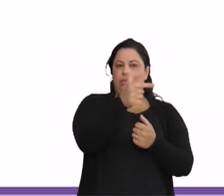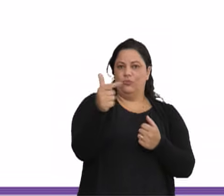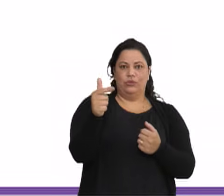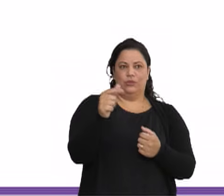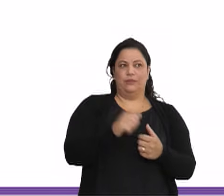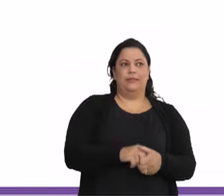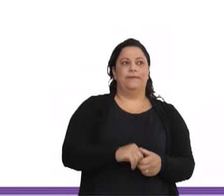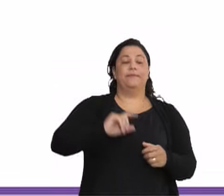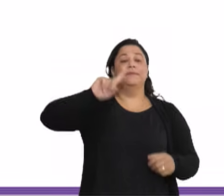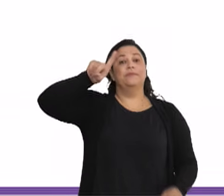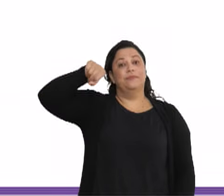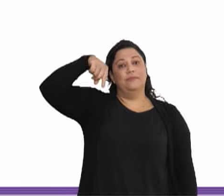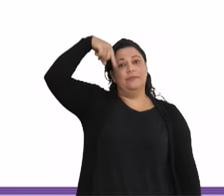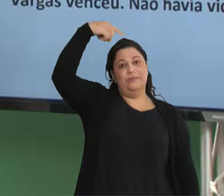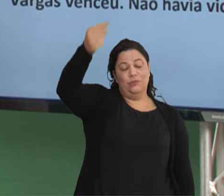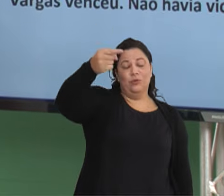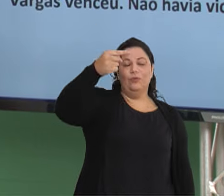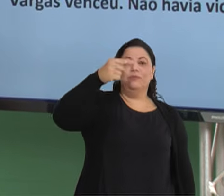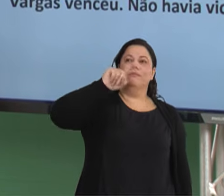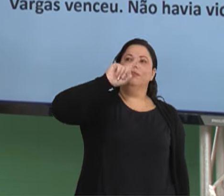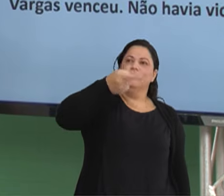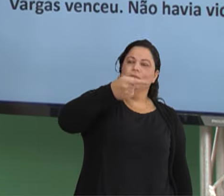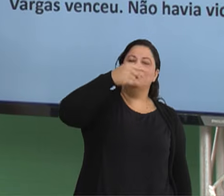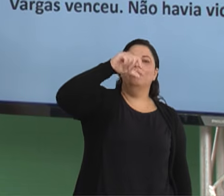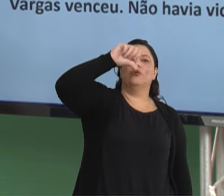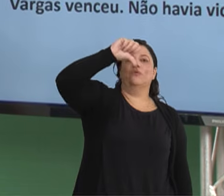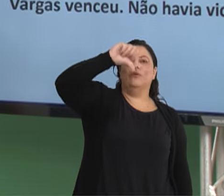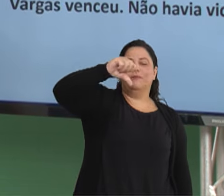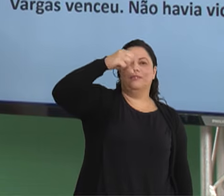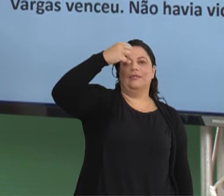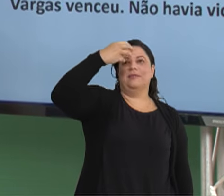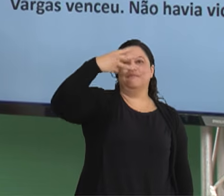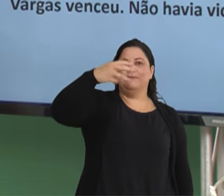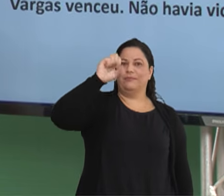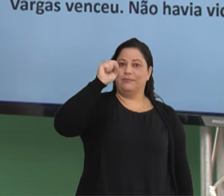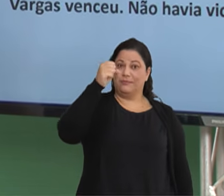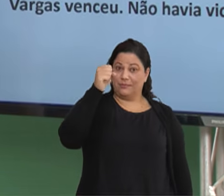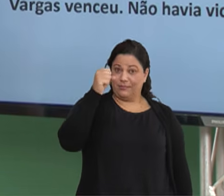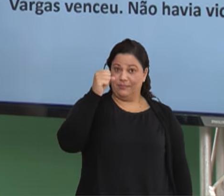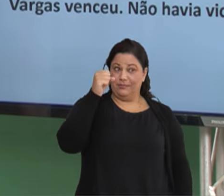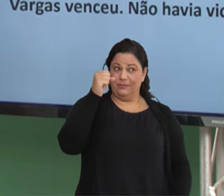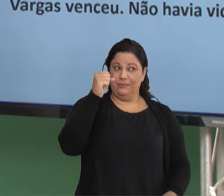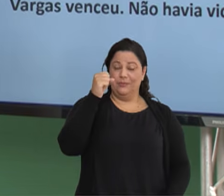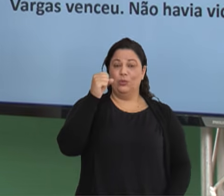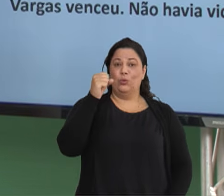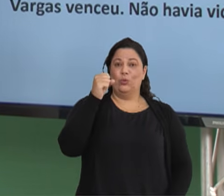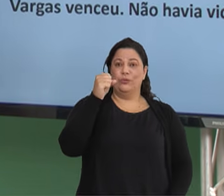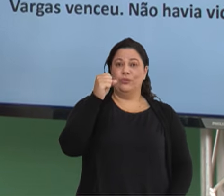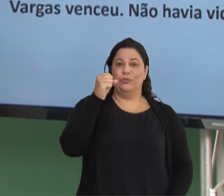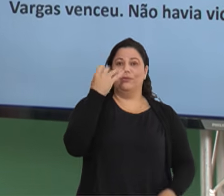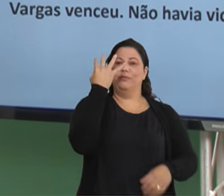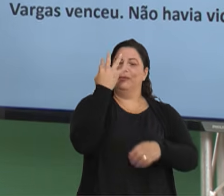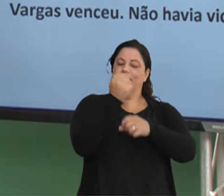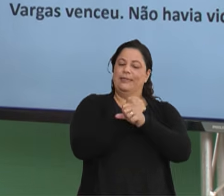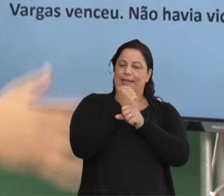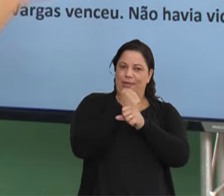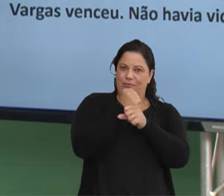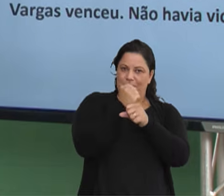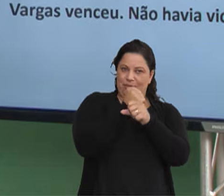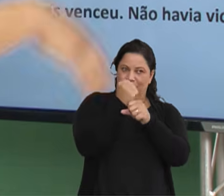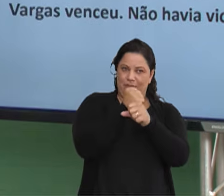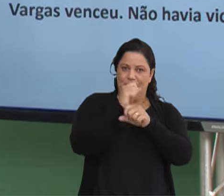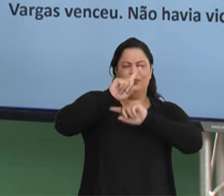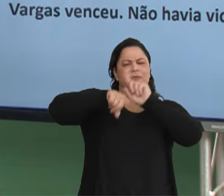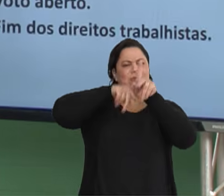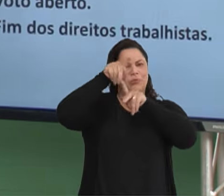próxima eleição seria em 1938, mandato de 4 anos, e aí sim o povo ia passar a votar segundo o